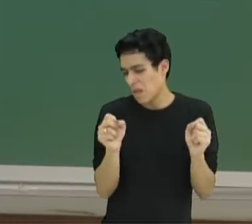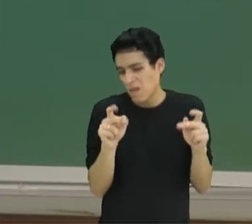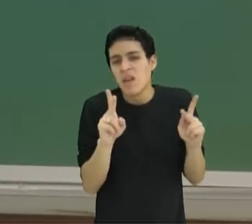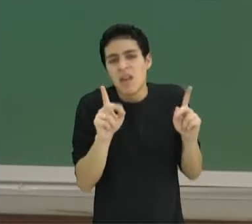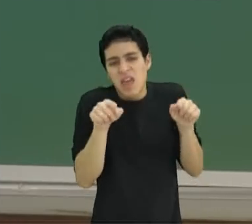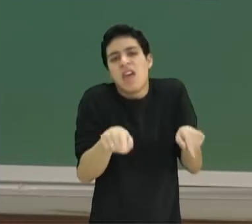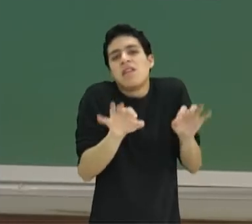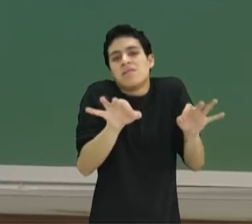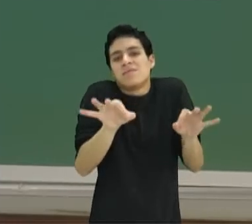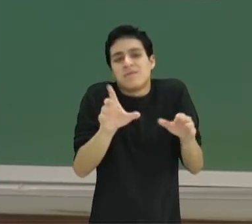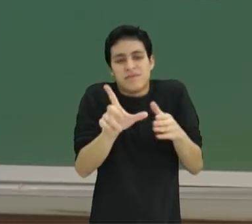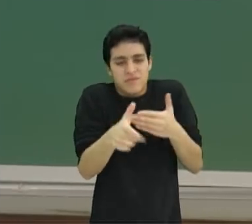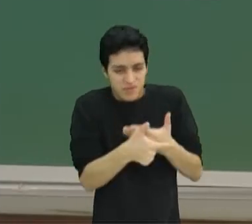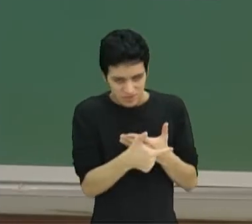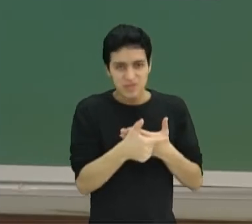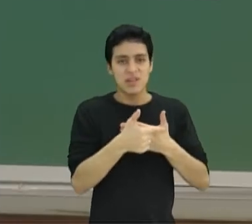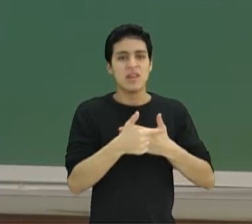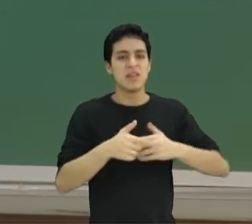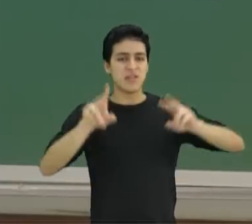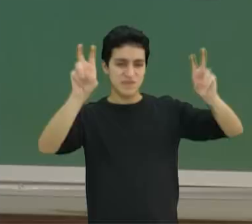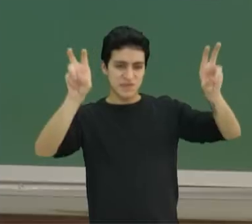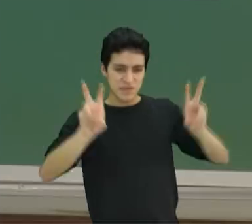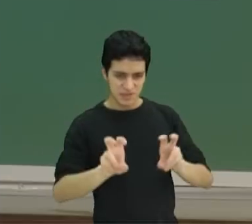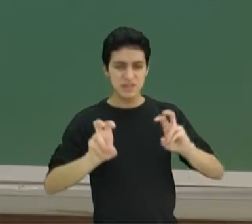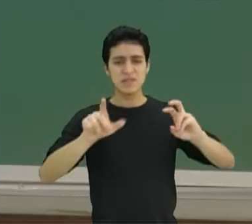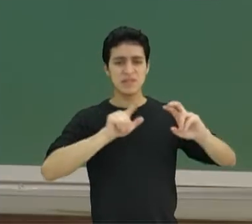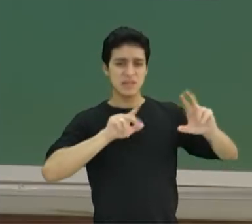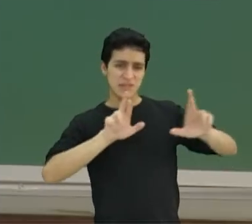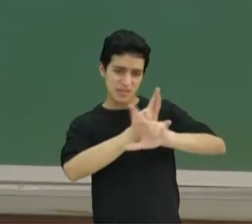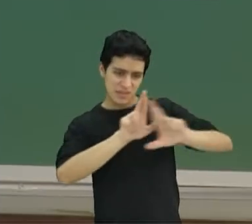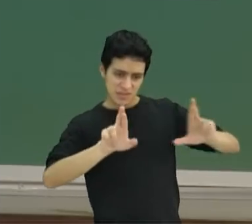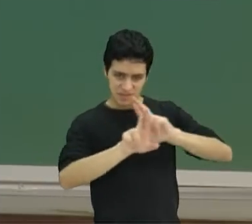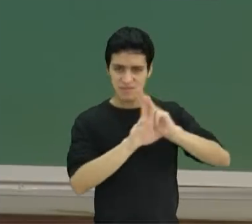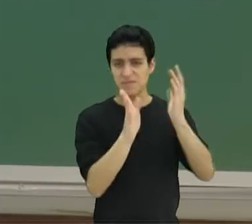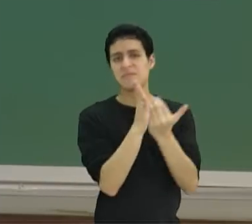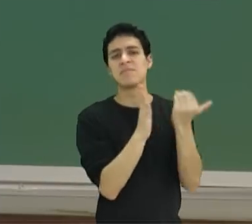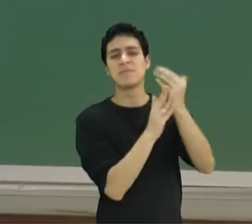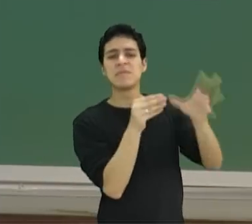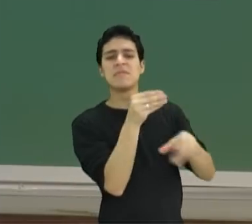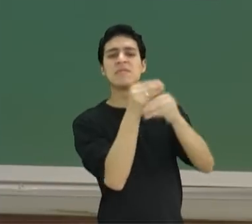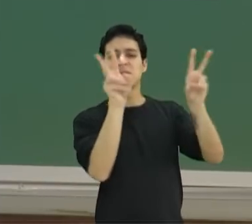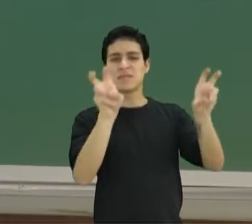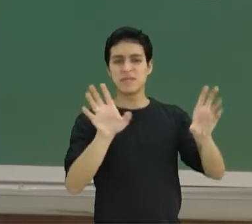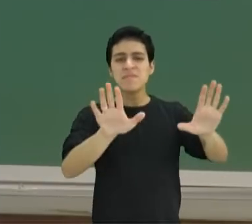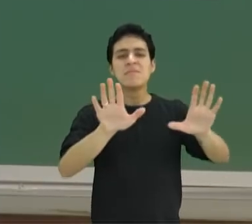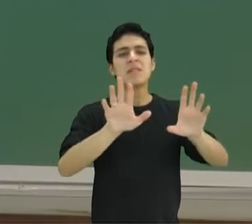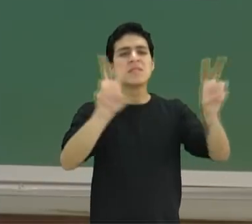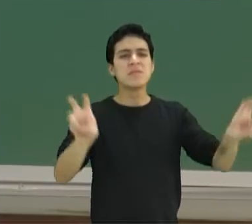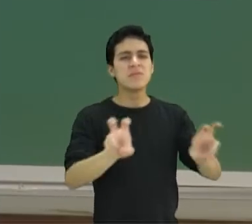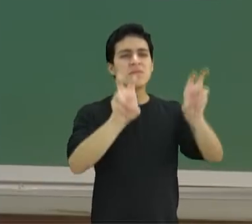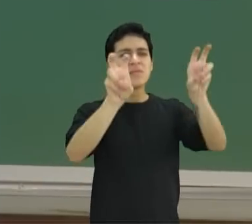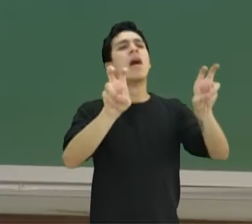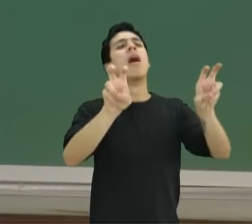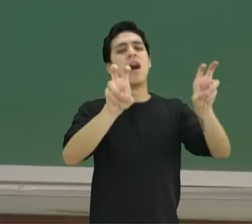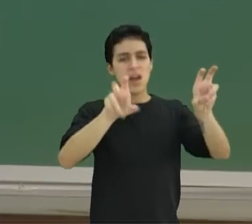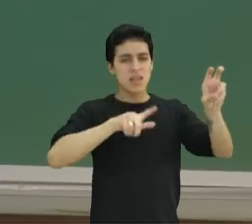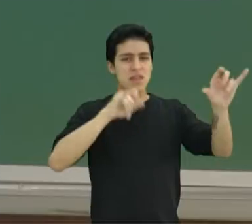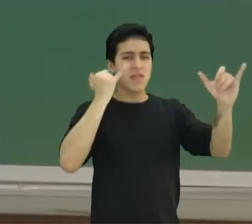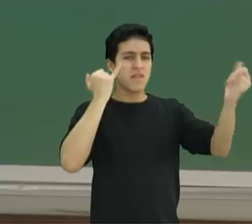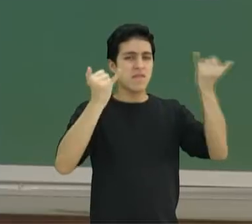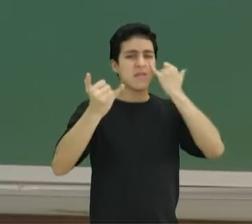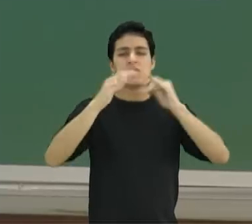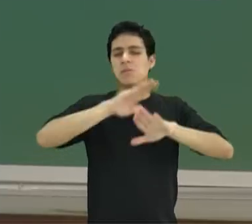de especificar, ampliar, mostrar algo além do título. Mas o título já tem muita informação